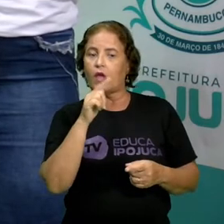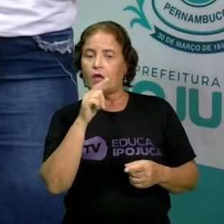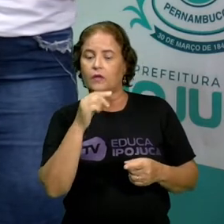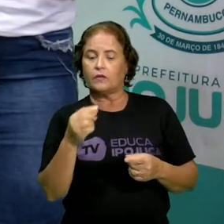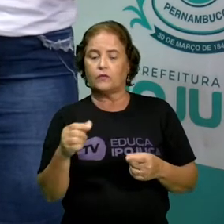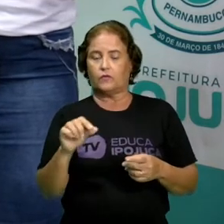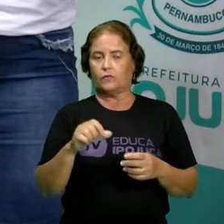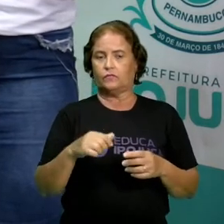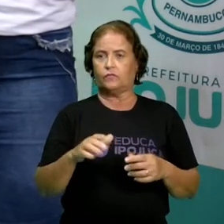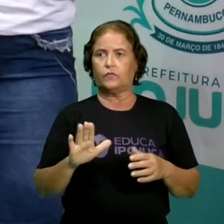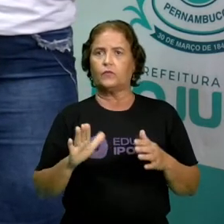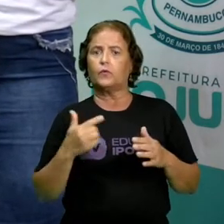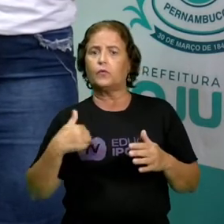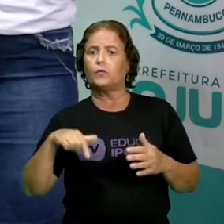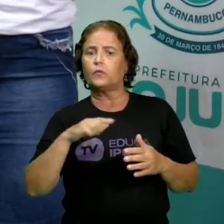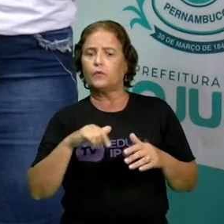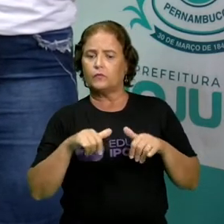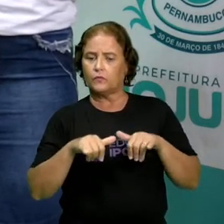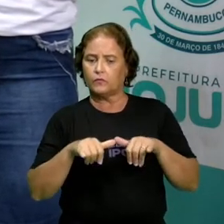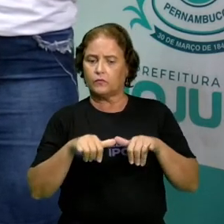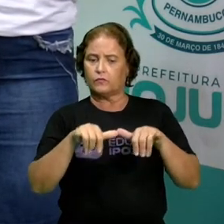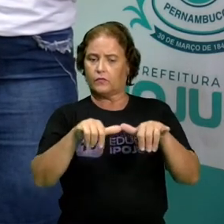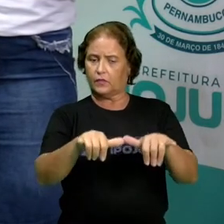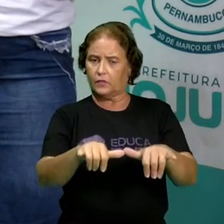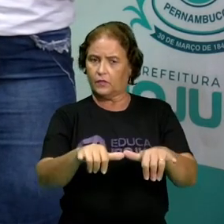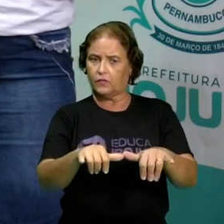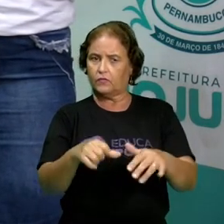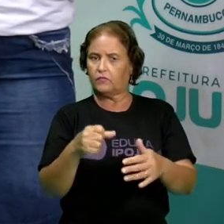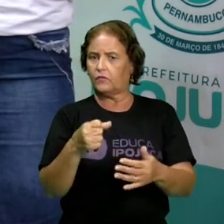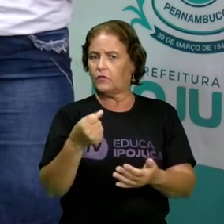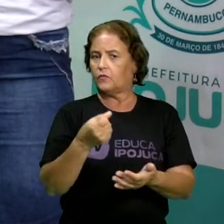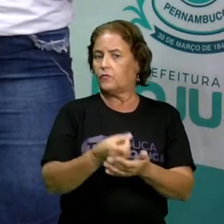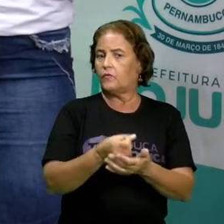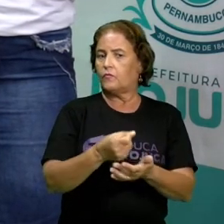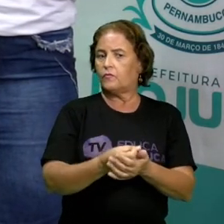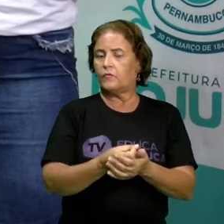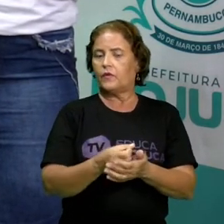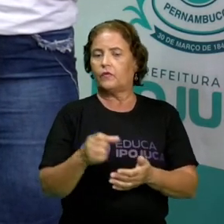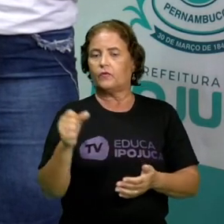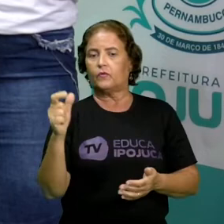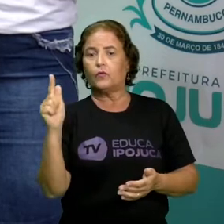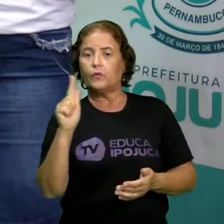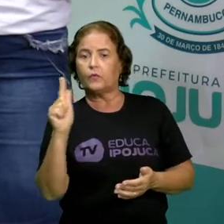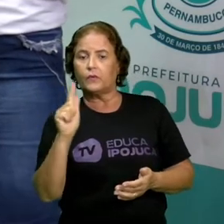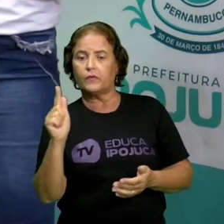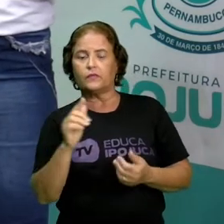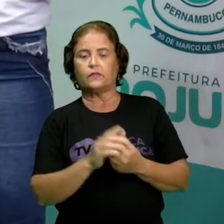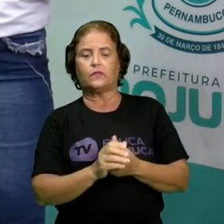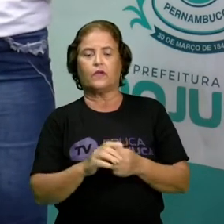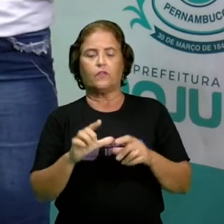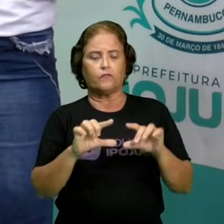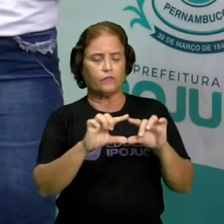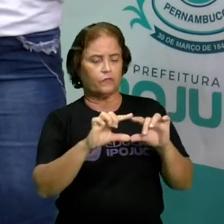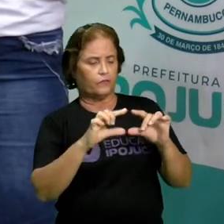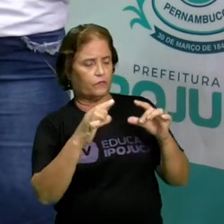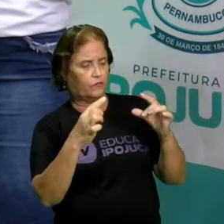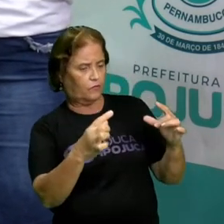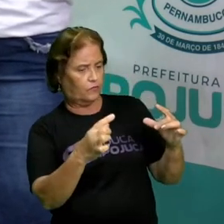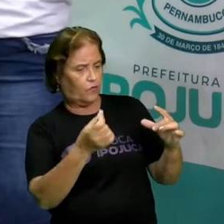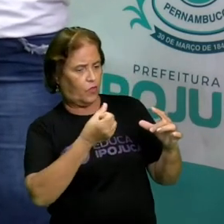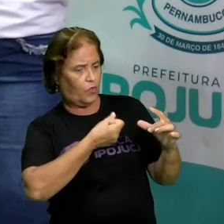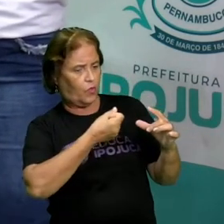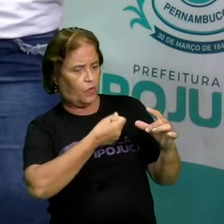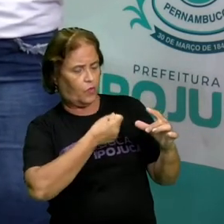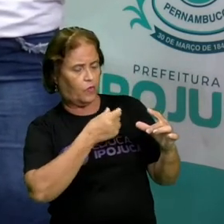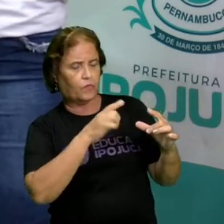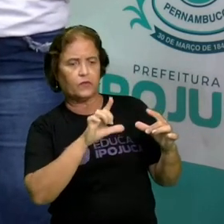ao supermercado e a gente vai comprar um refri, ali no rótulo você vai ver aqueles números, né, escrito